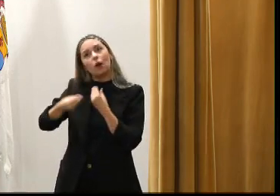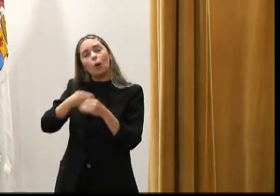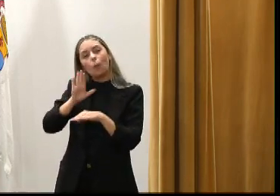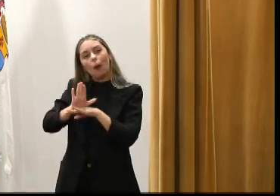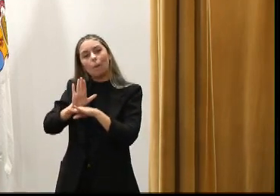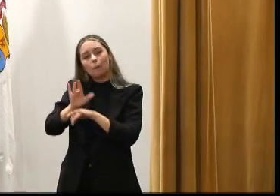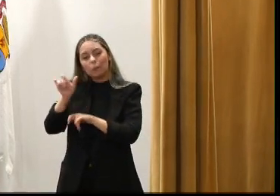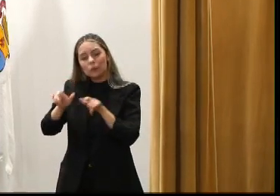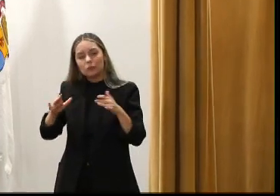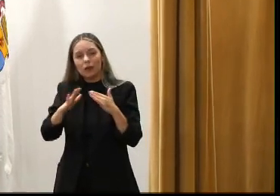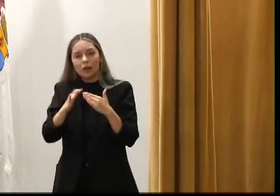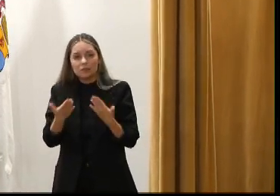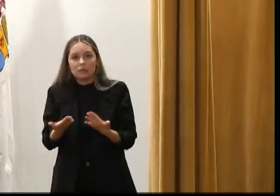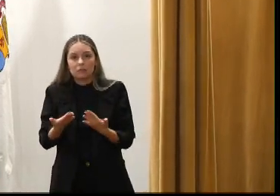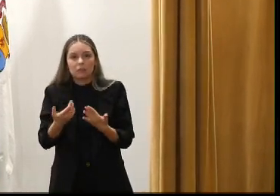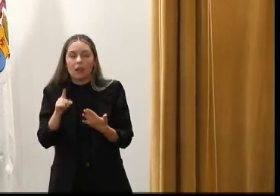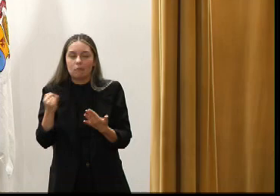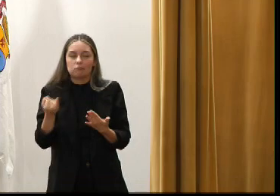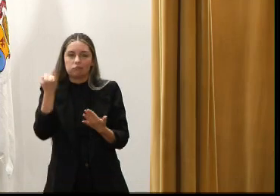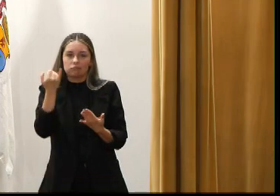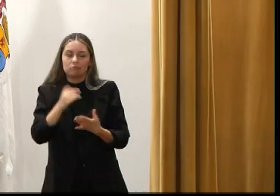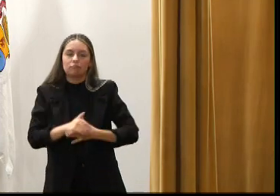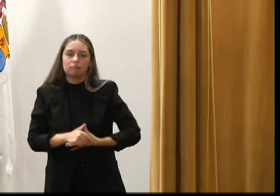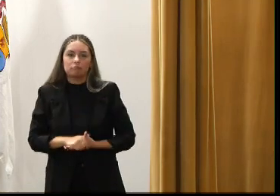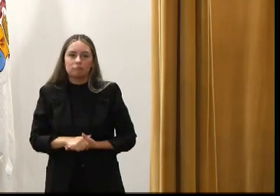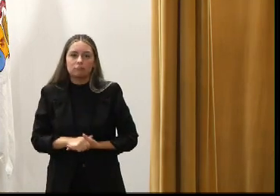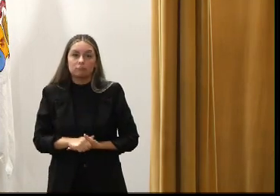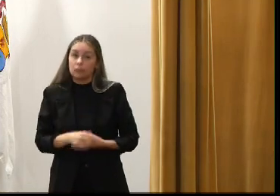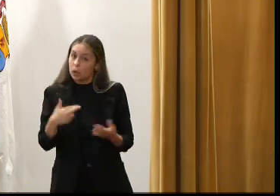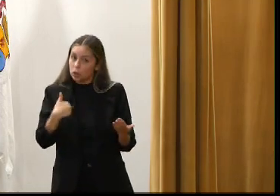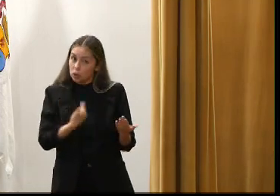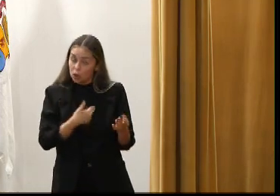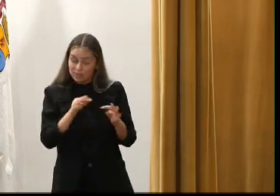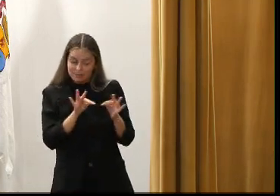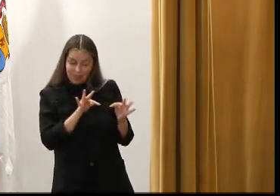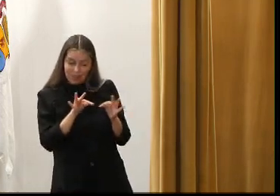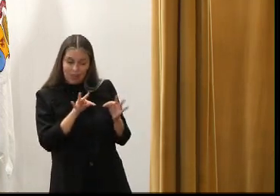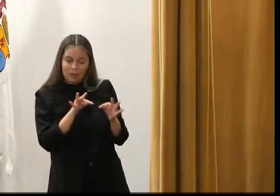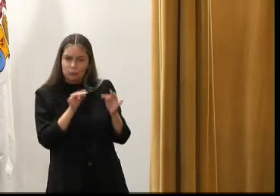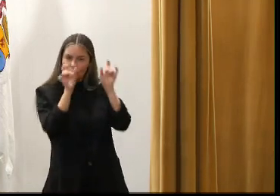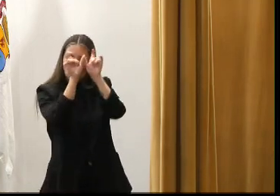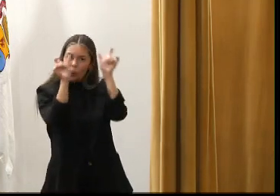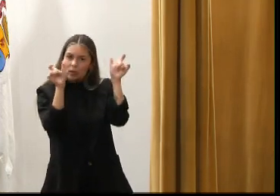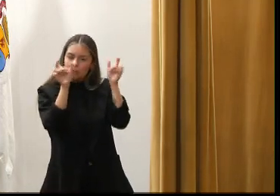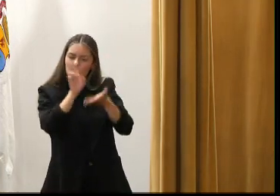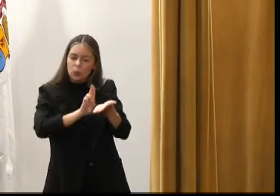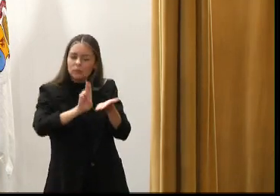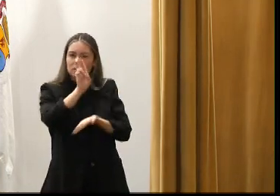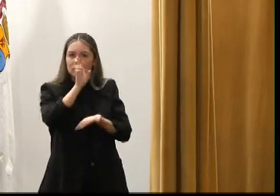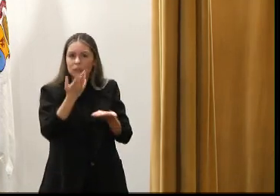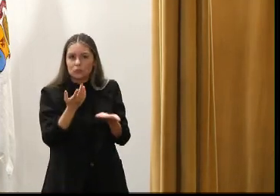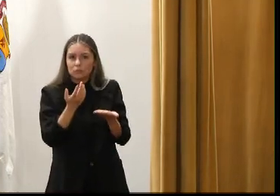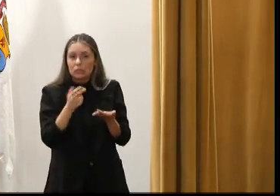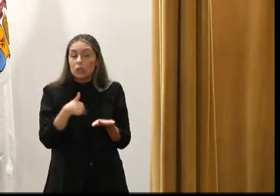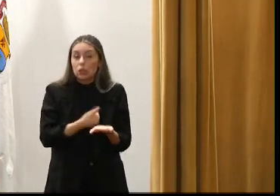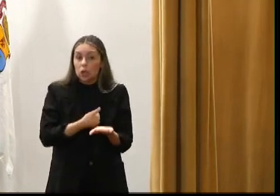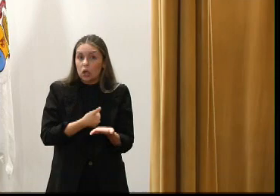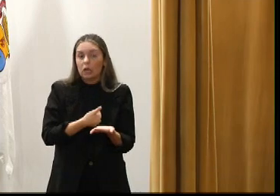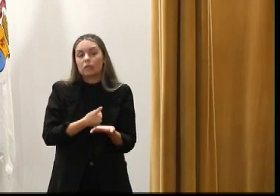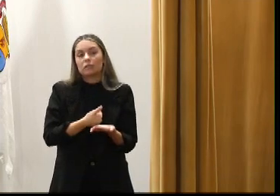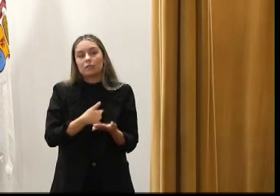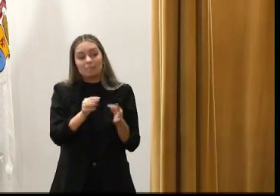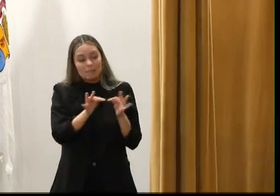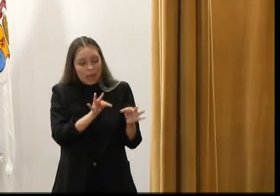das pessoas. Isso é fundamental. Nós técnicos, já que estamos numa universidade aqui, nós